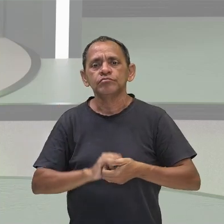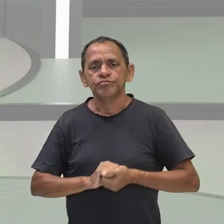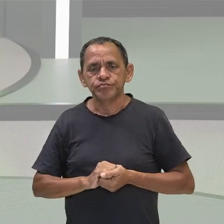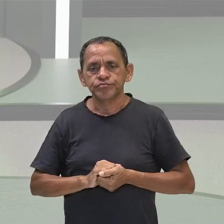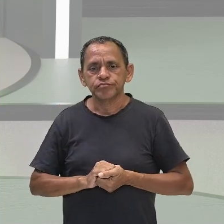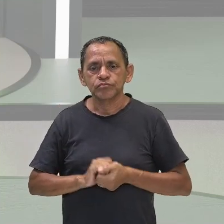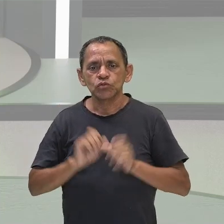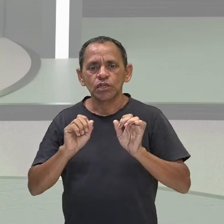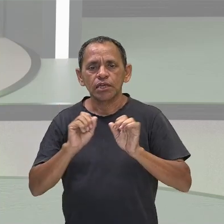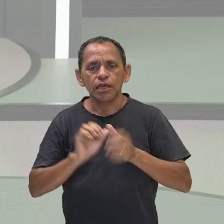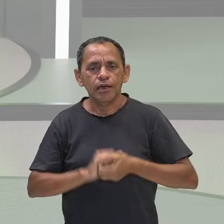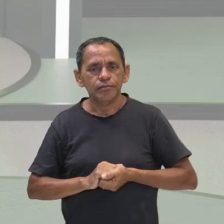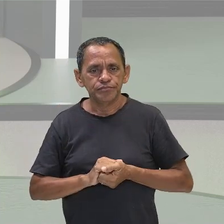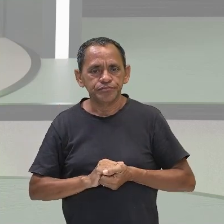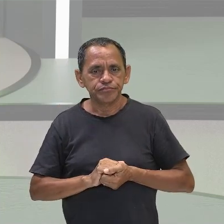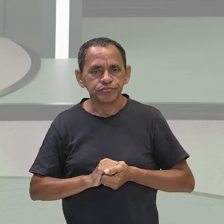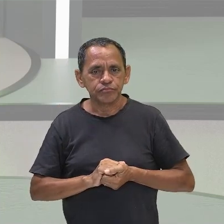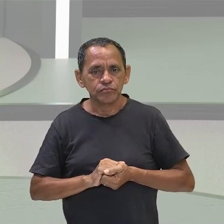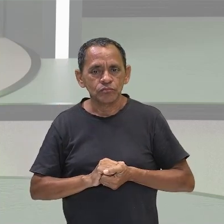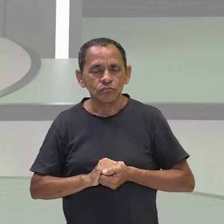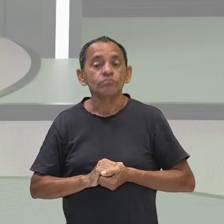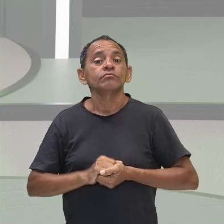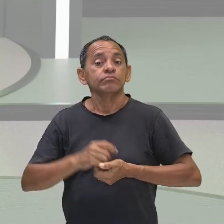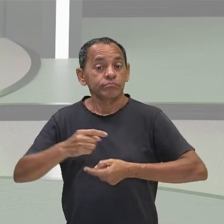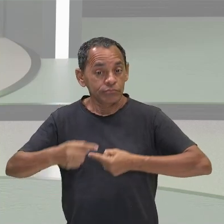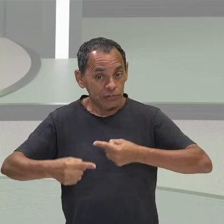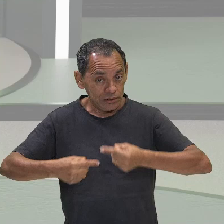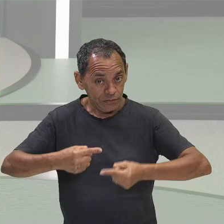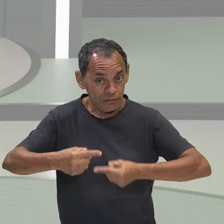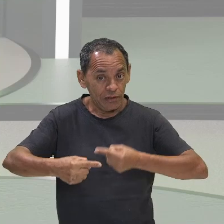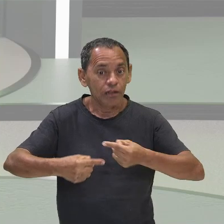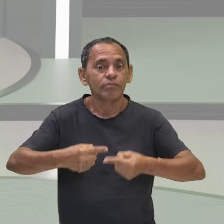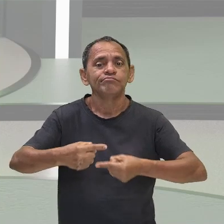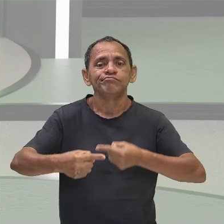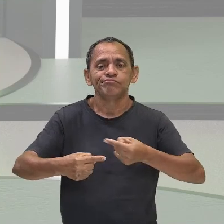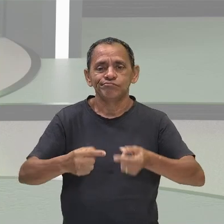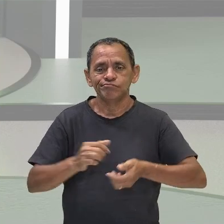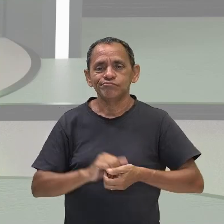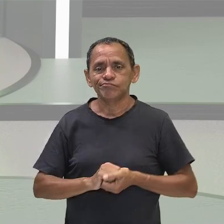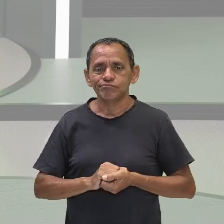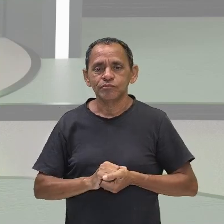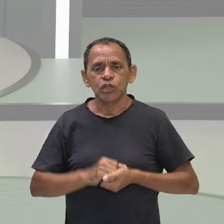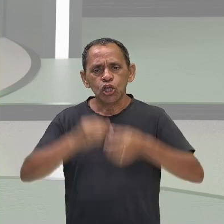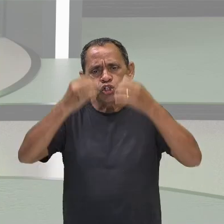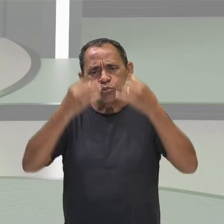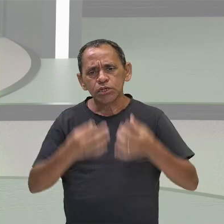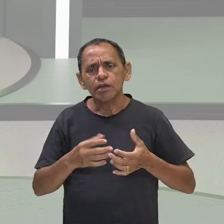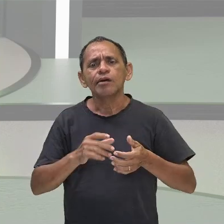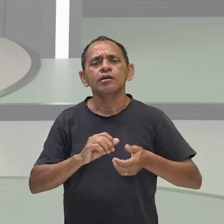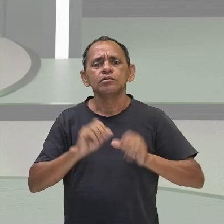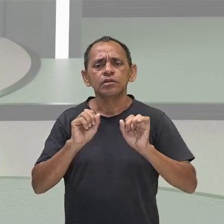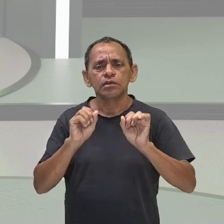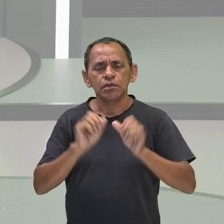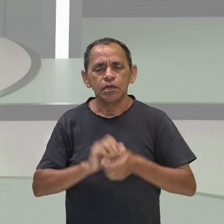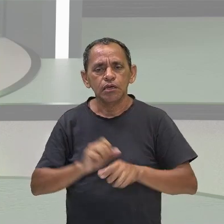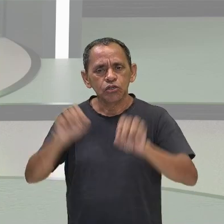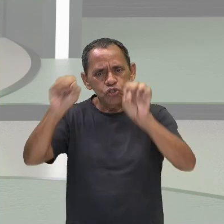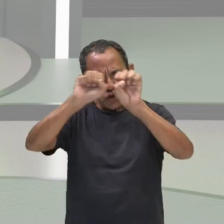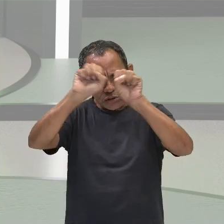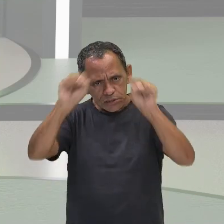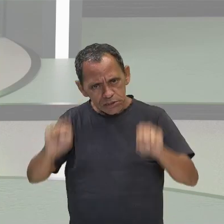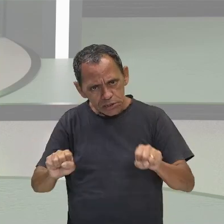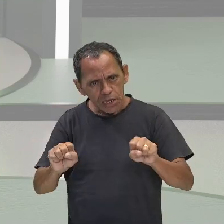é deixar descendentes, tá? Estamos aqui falando do sistema reprodutor masculino da